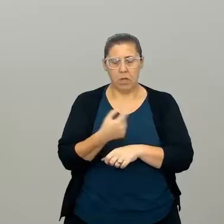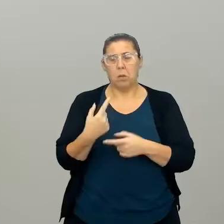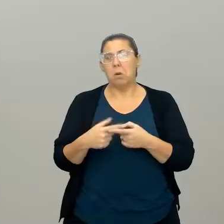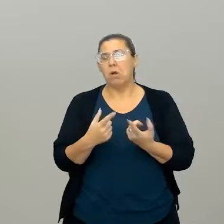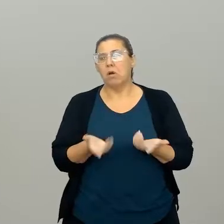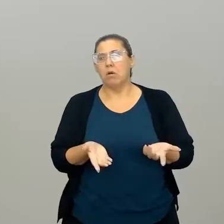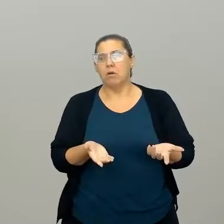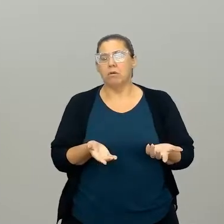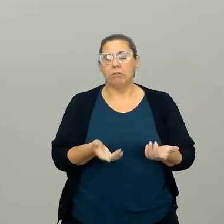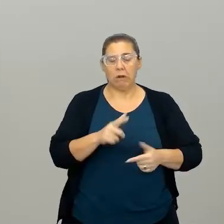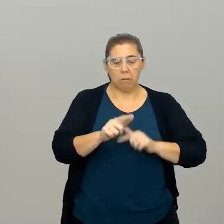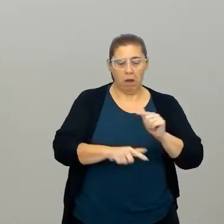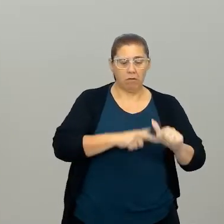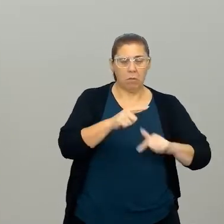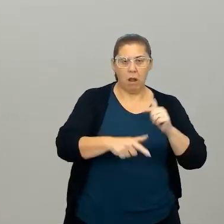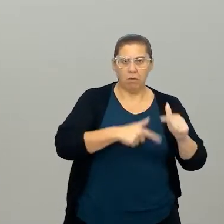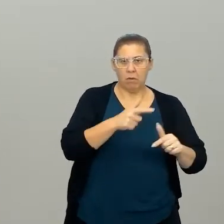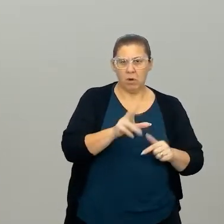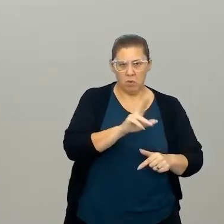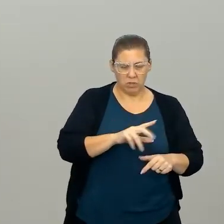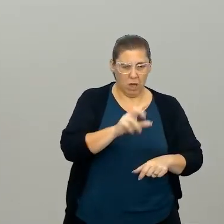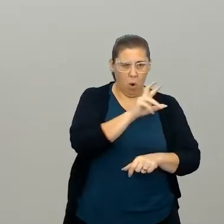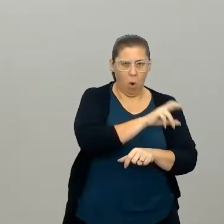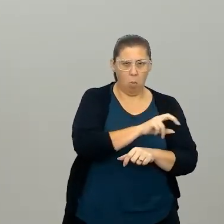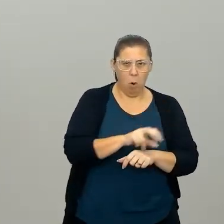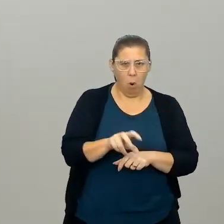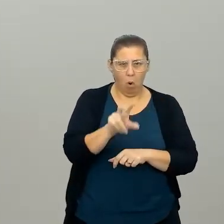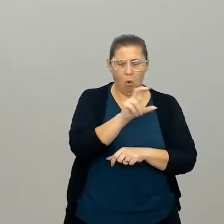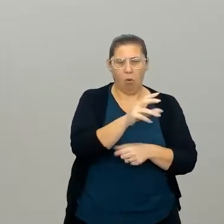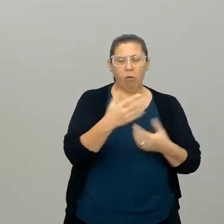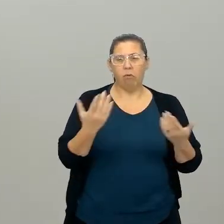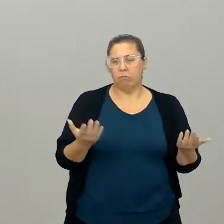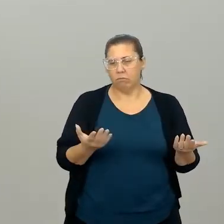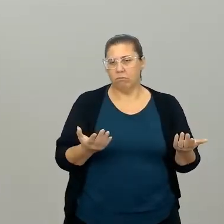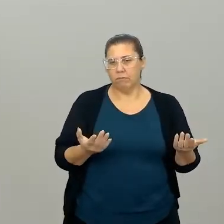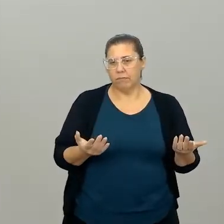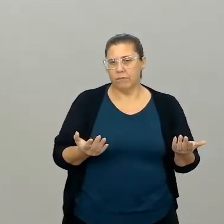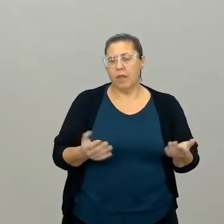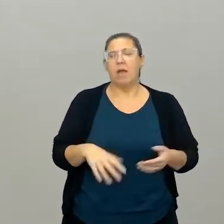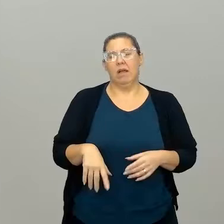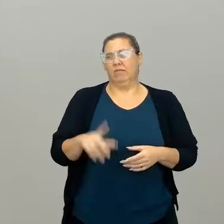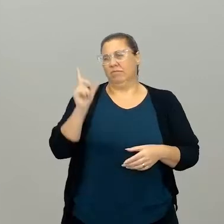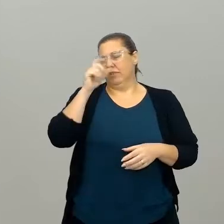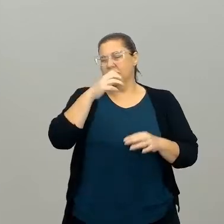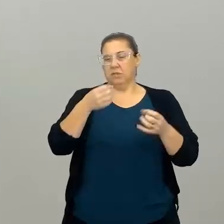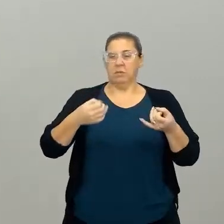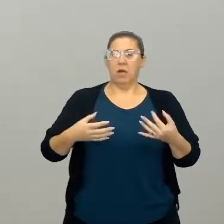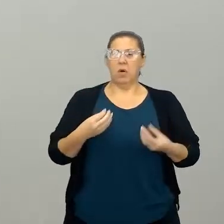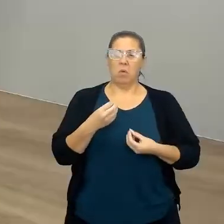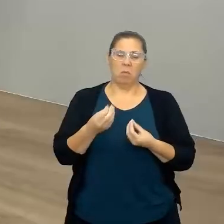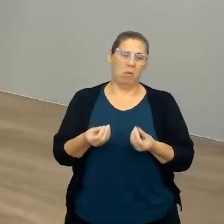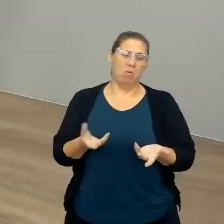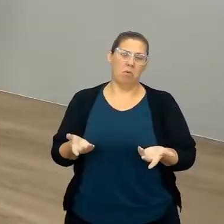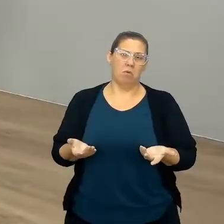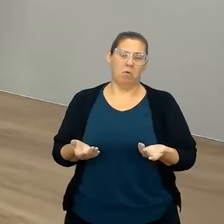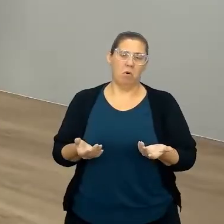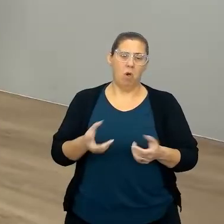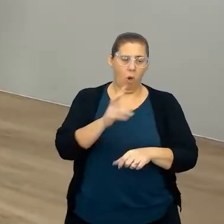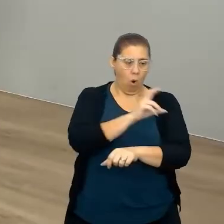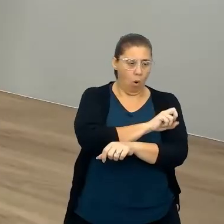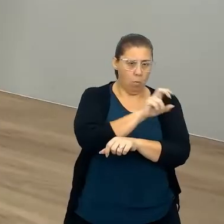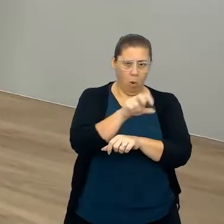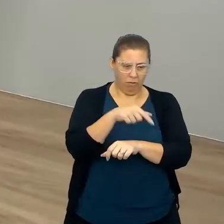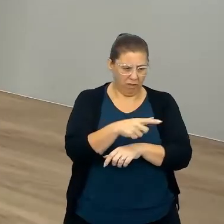do trabalho é essa que você vai usar robô? Está percebendo, professor? Você não pode, é complicado você falar explorar trabalho. O robô não está trabalhando, o robô é o